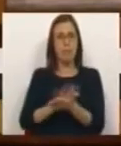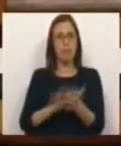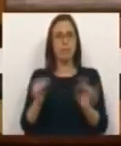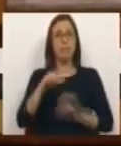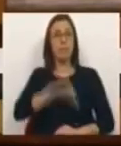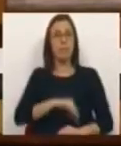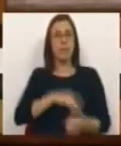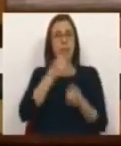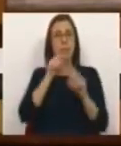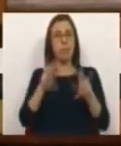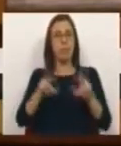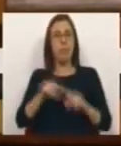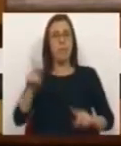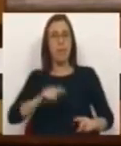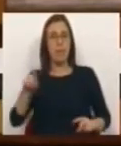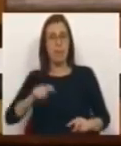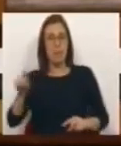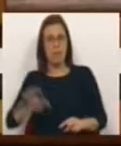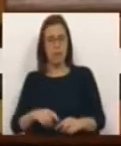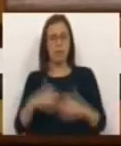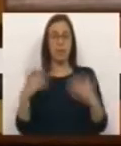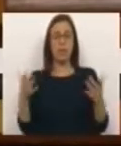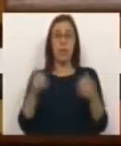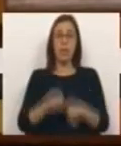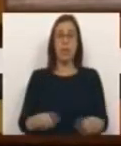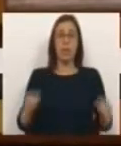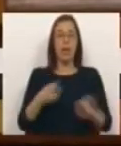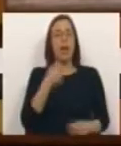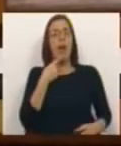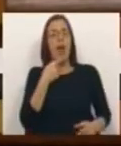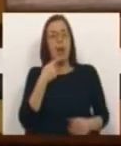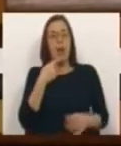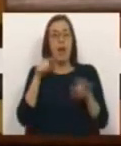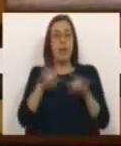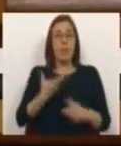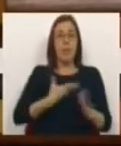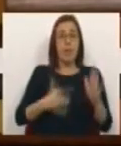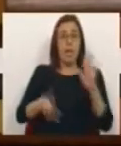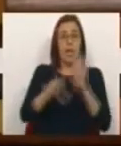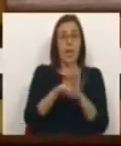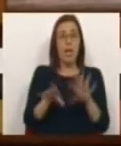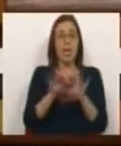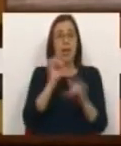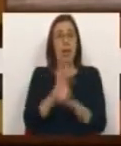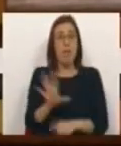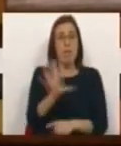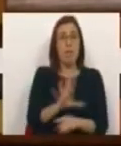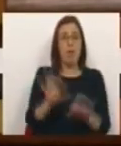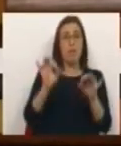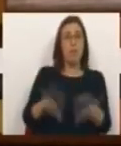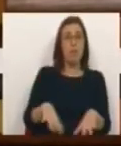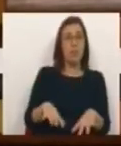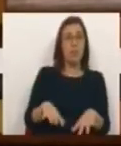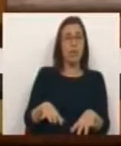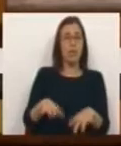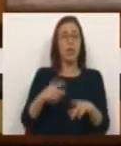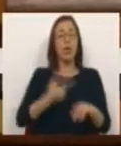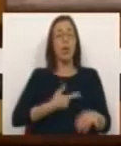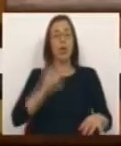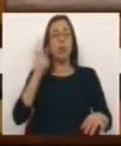qualquer rendimento líquido mensal. E que ninguém alegue que, com este decreto-lei, tal como está, no final de contas,